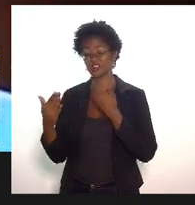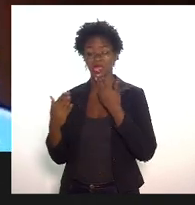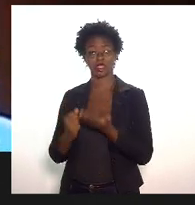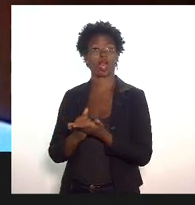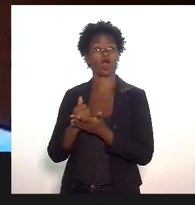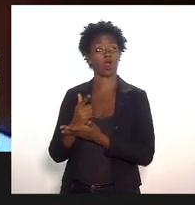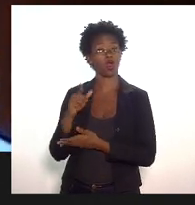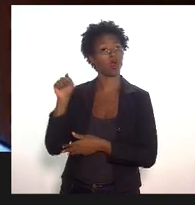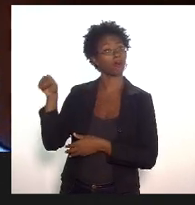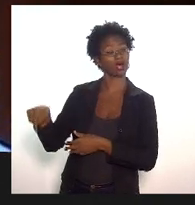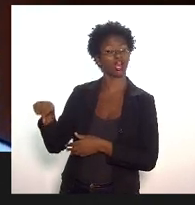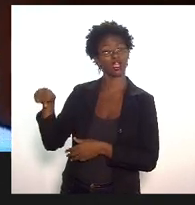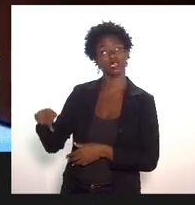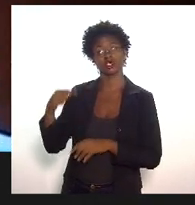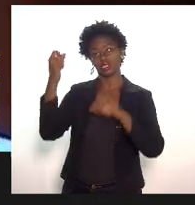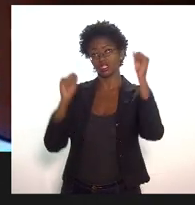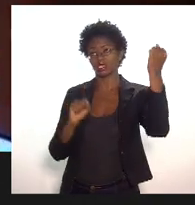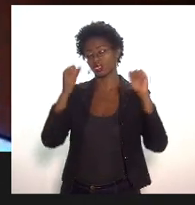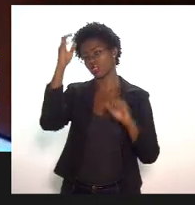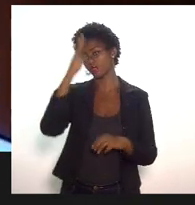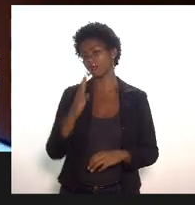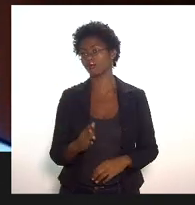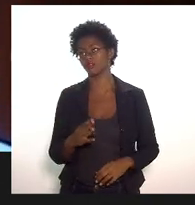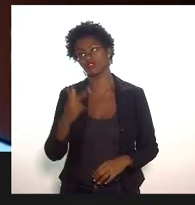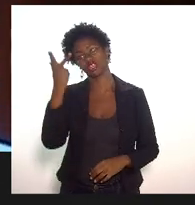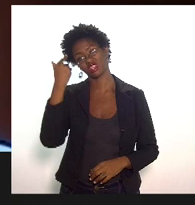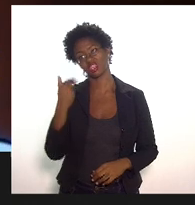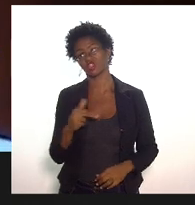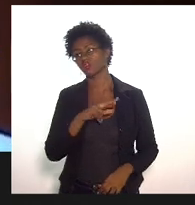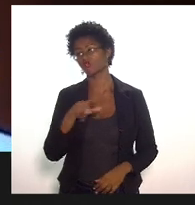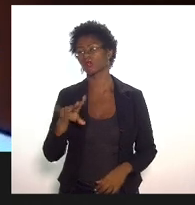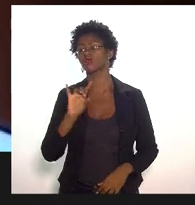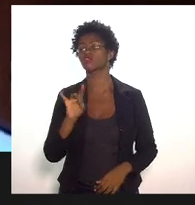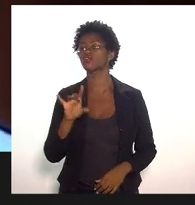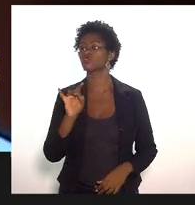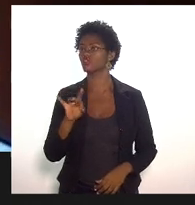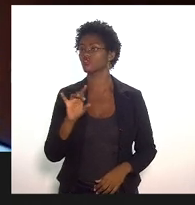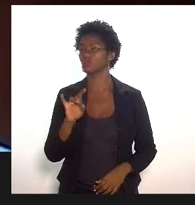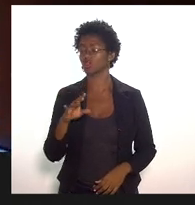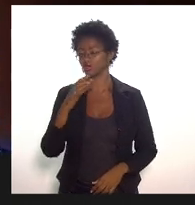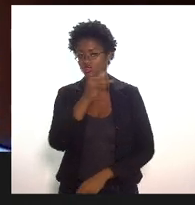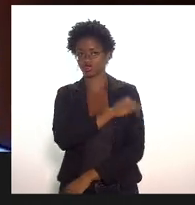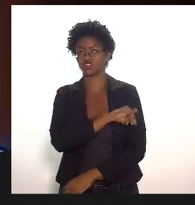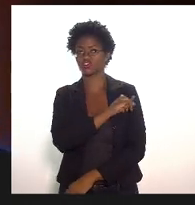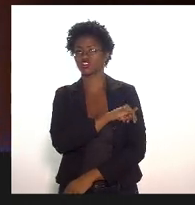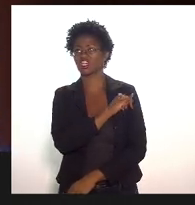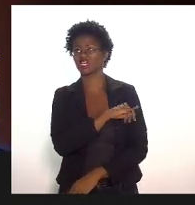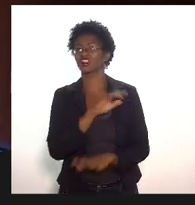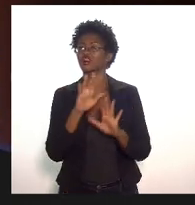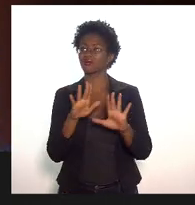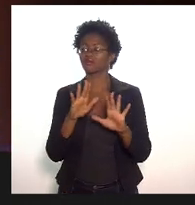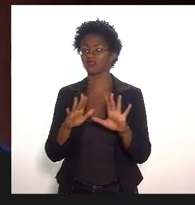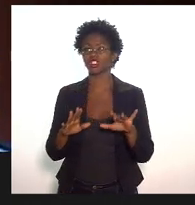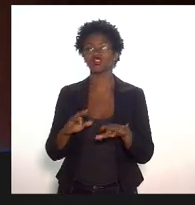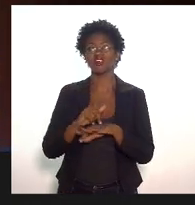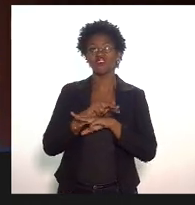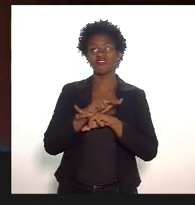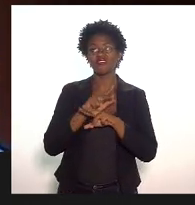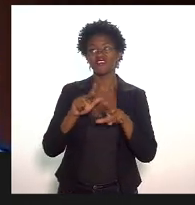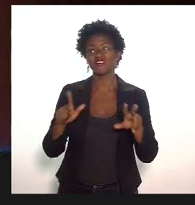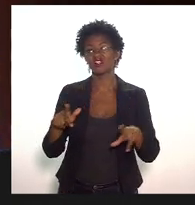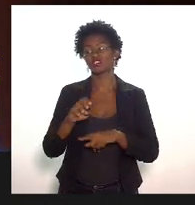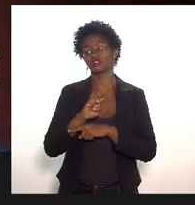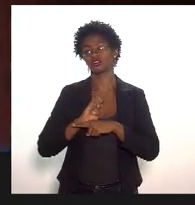E, naturalmente, não apenas no Rio de Janeiro, mas em vários estados da federação, o setor naval teve uma recuperação